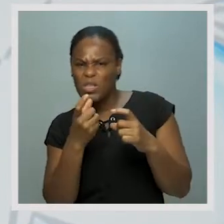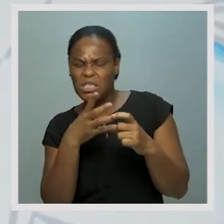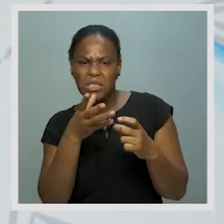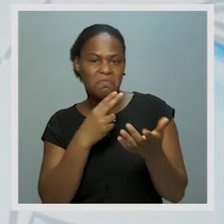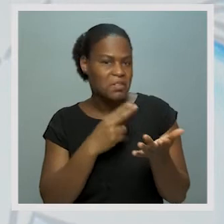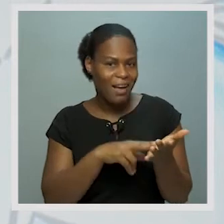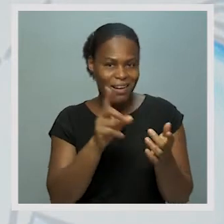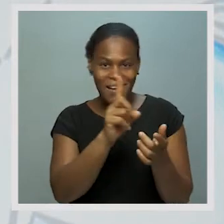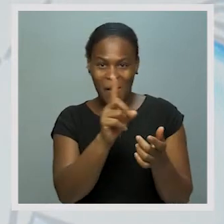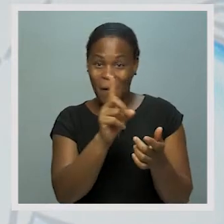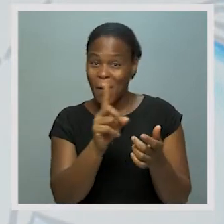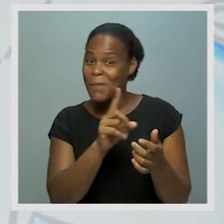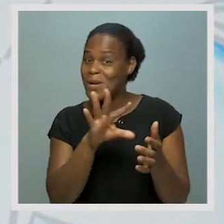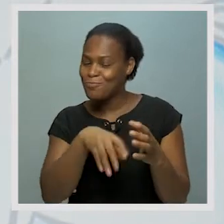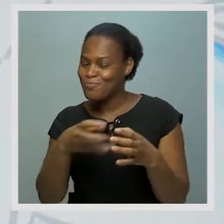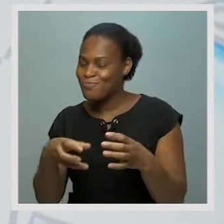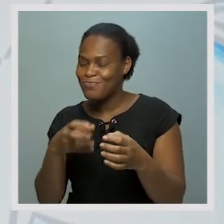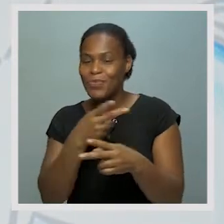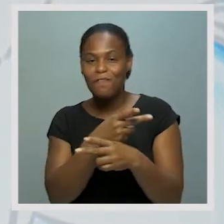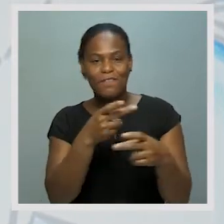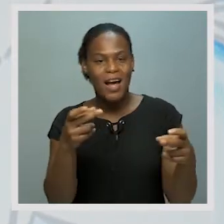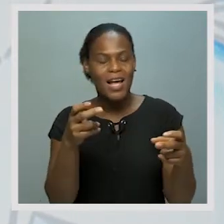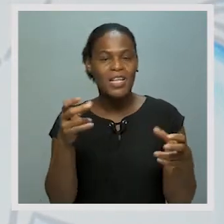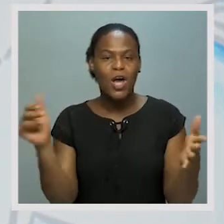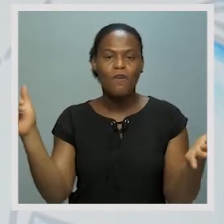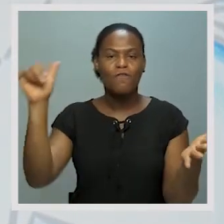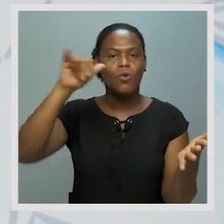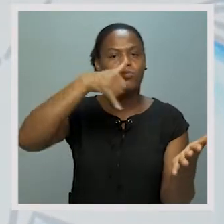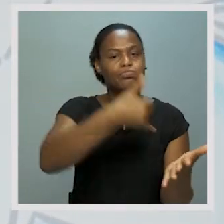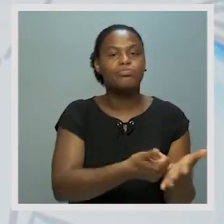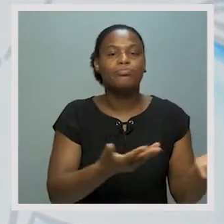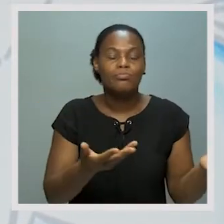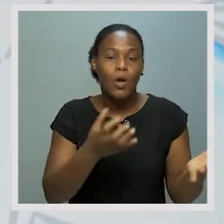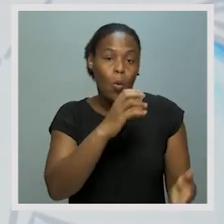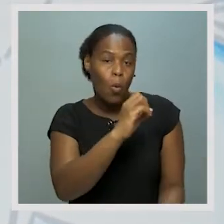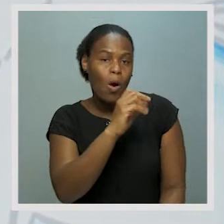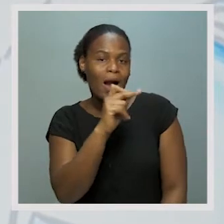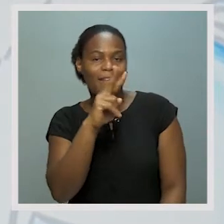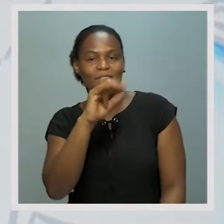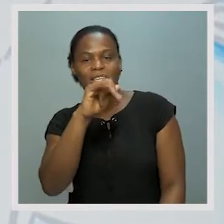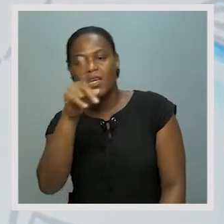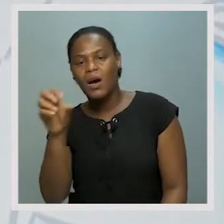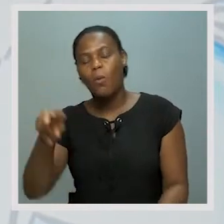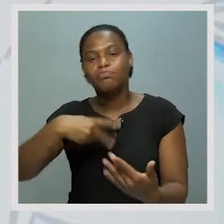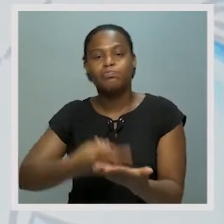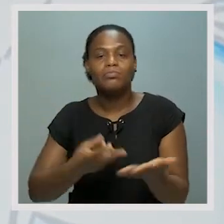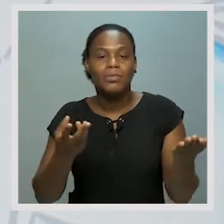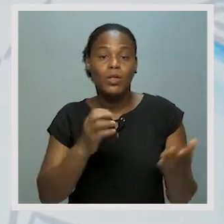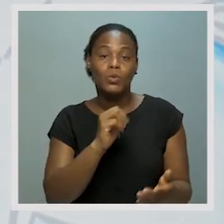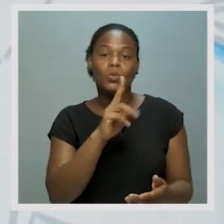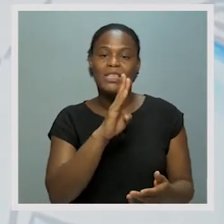lá bem verdade. Se não, vejamos, na frase o avião caiu, em que o sujeito é o avião,